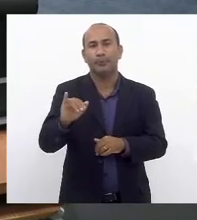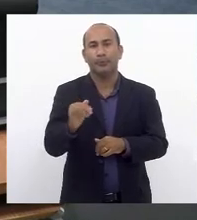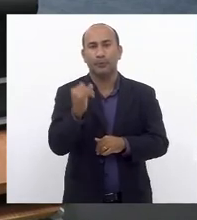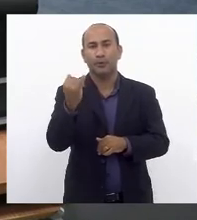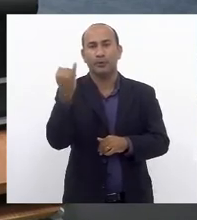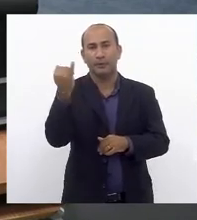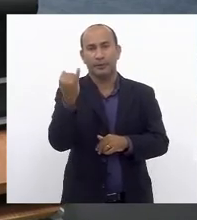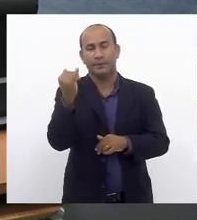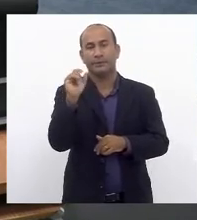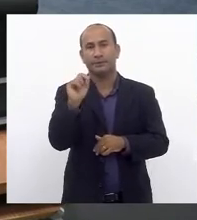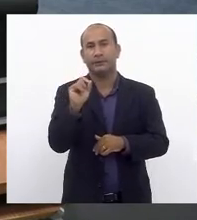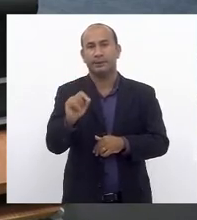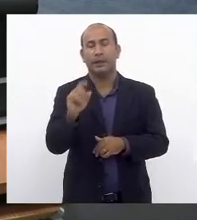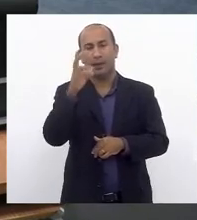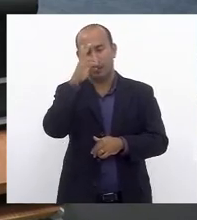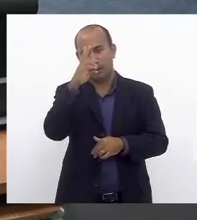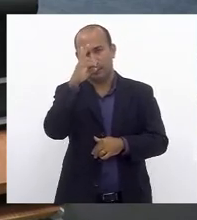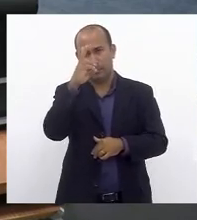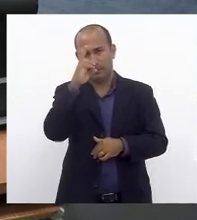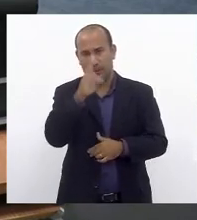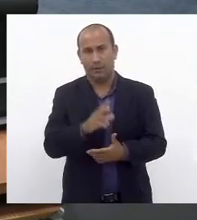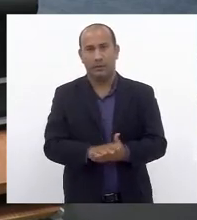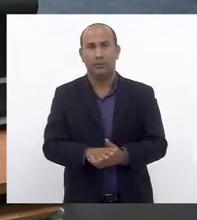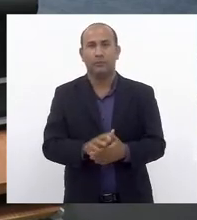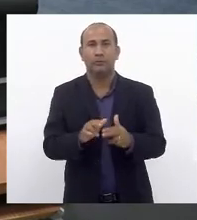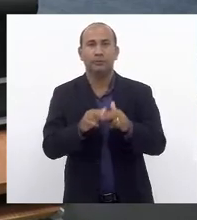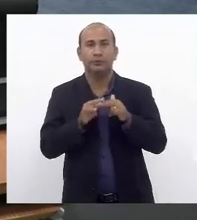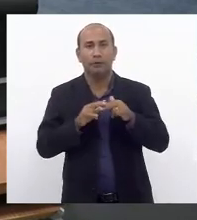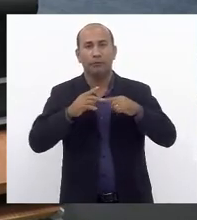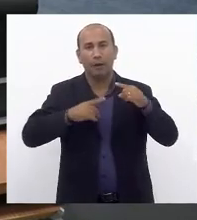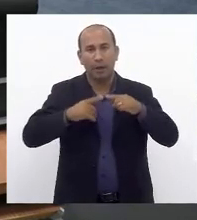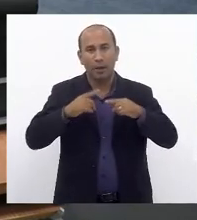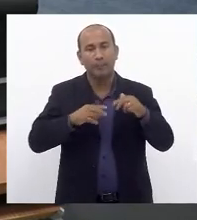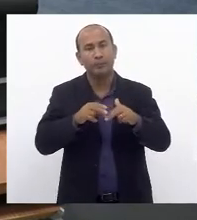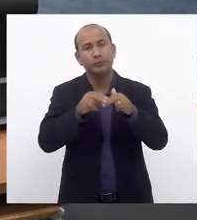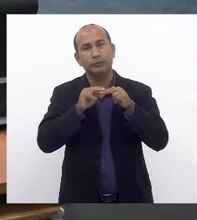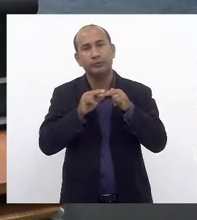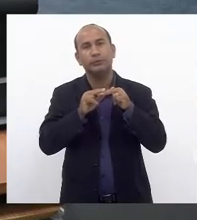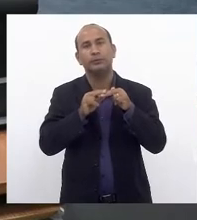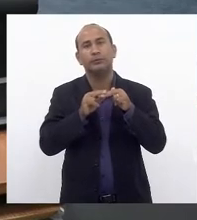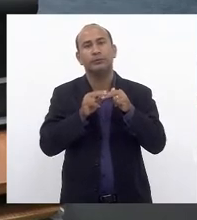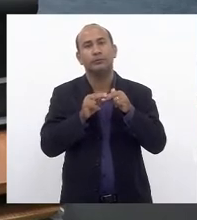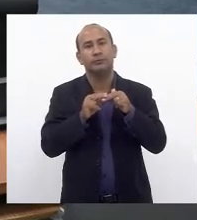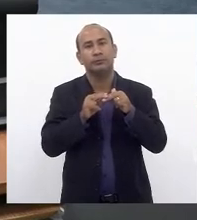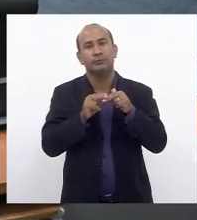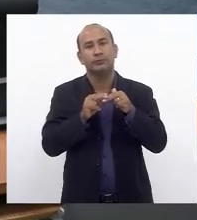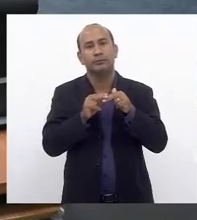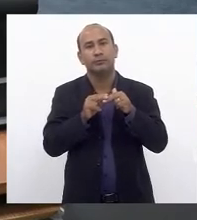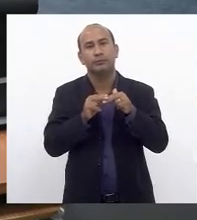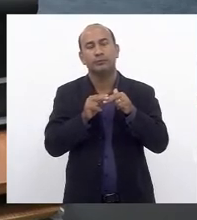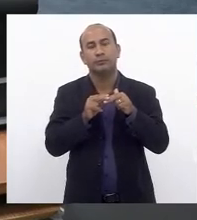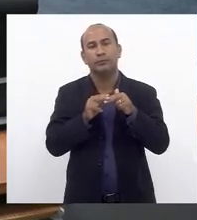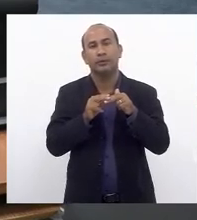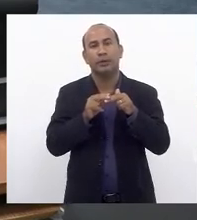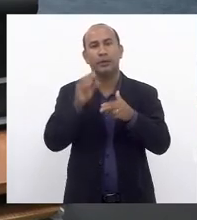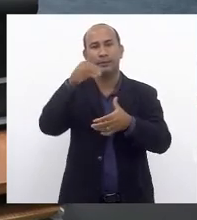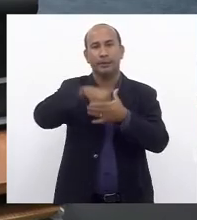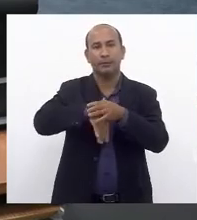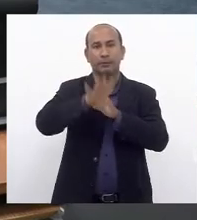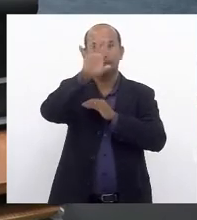ele fosse lembrado e debatido, incluído no calendário oficial do Estado do Rio de